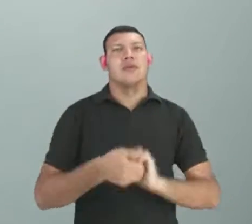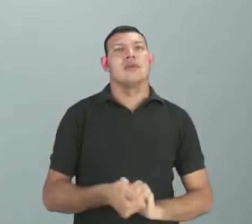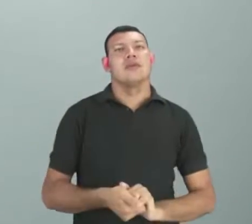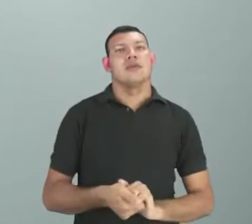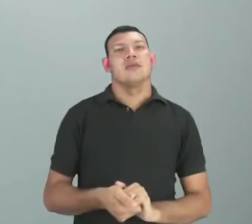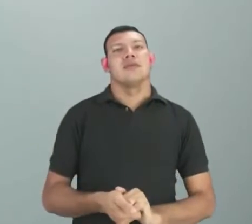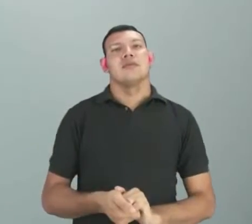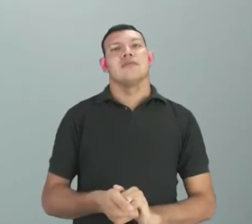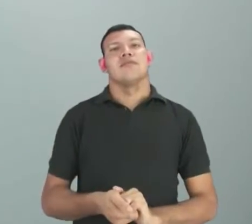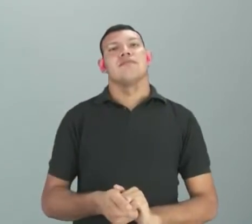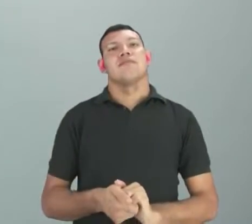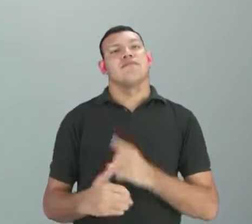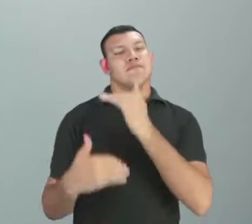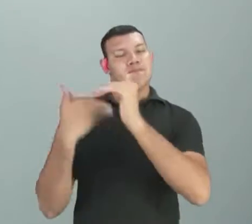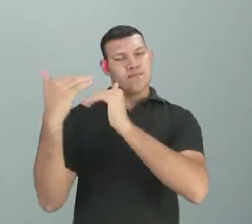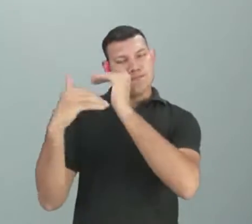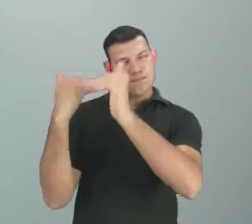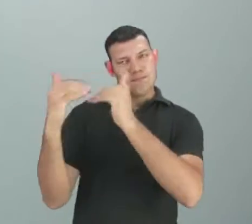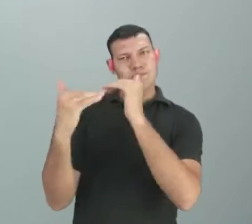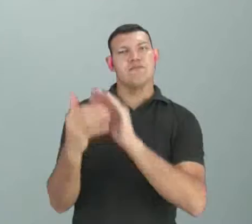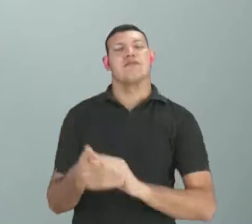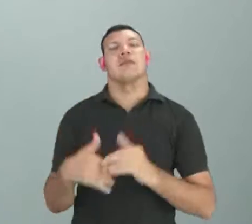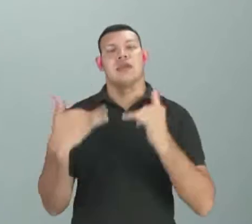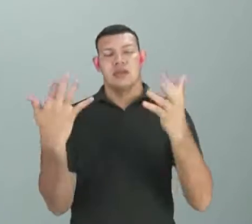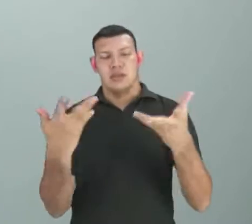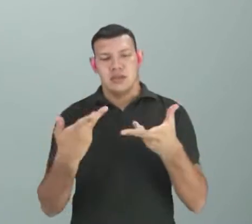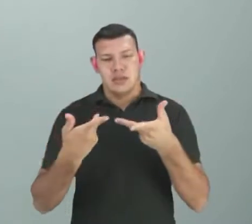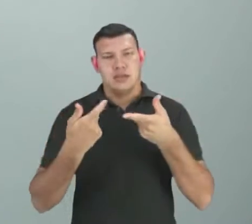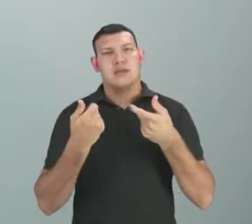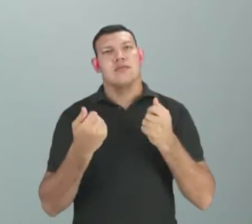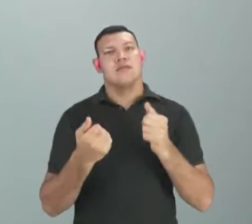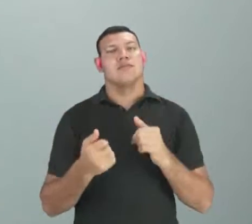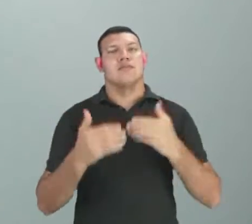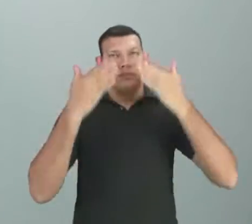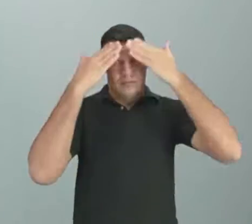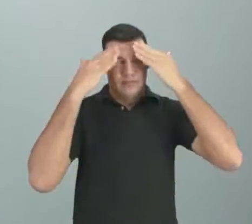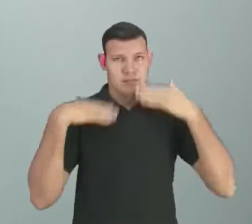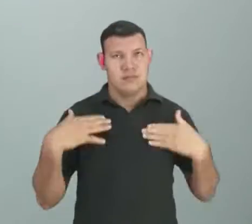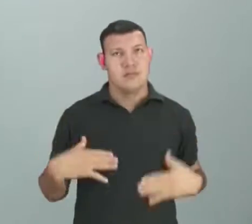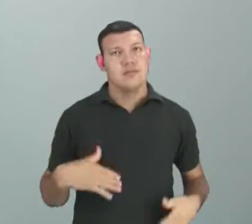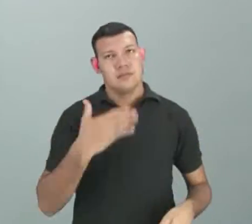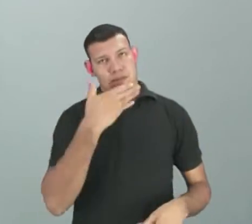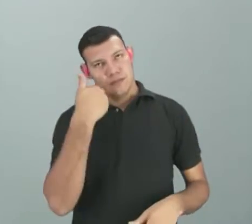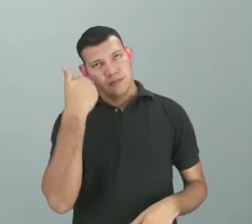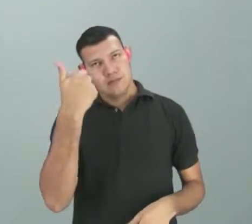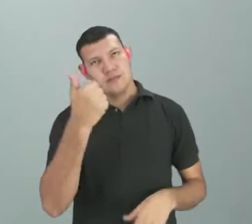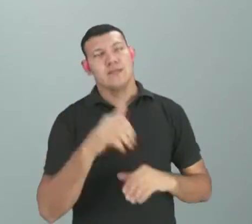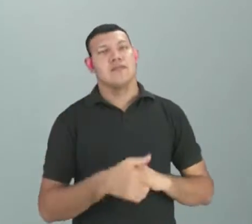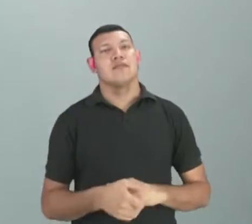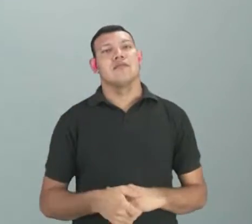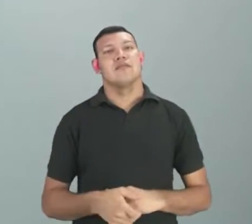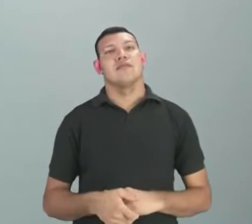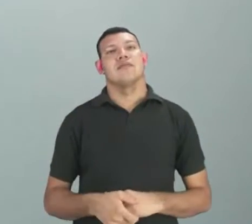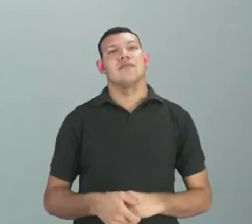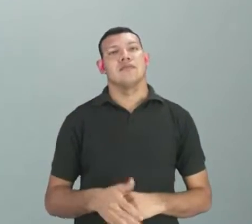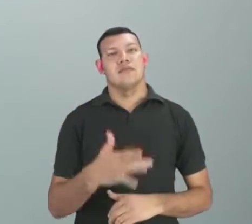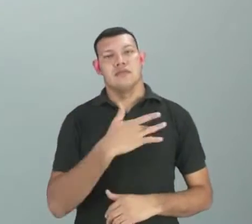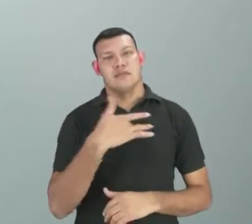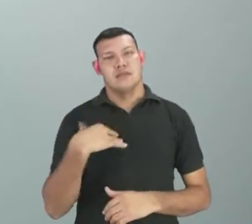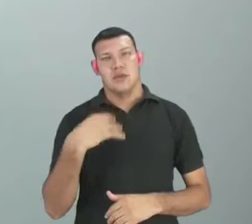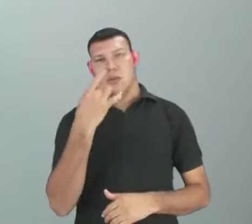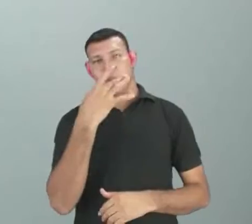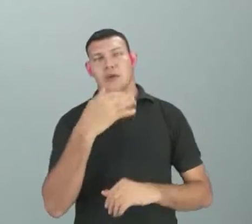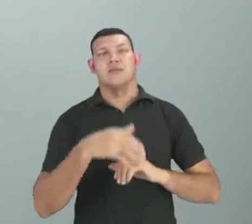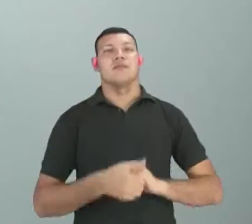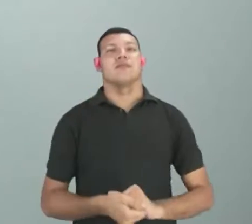E isso a gente ganha com muito treinamento e melhorando o nosso condicionamento físico,